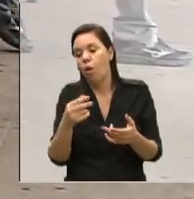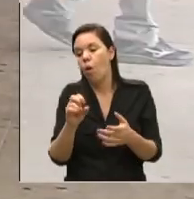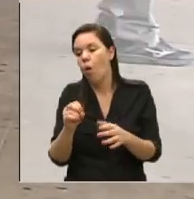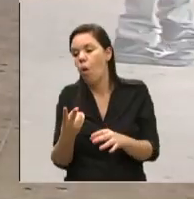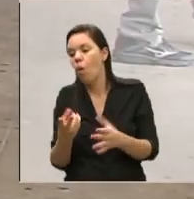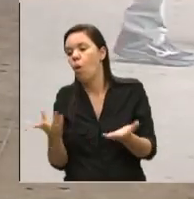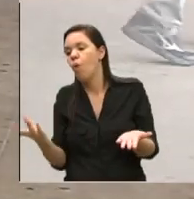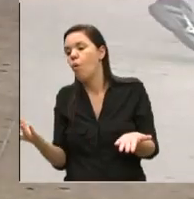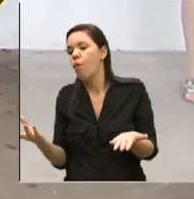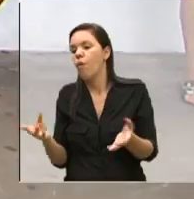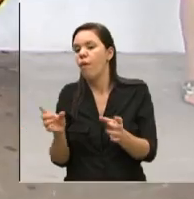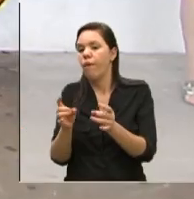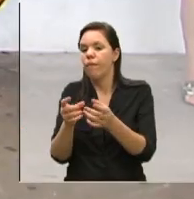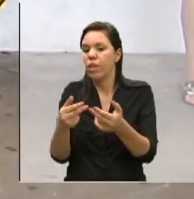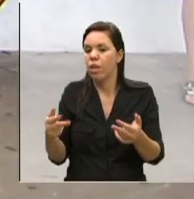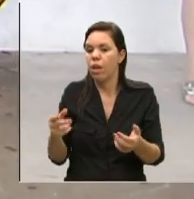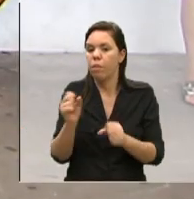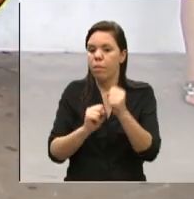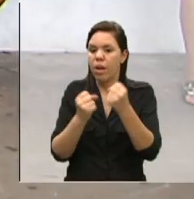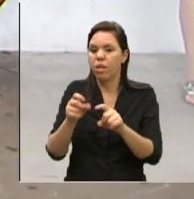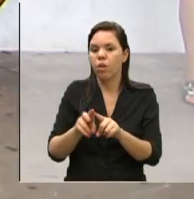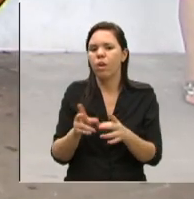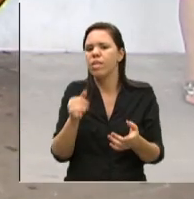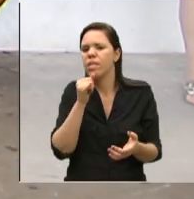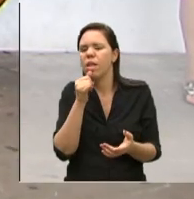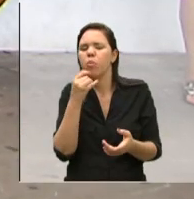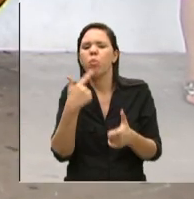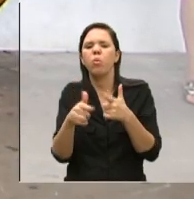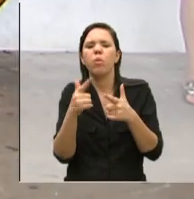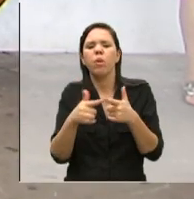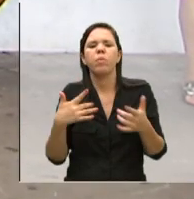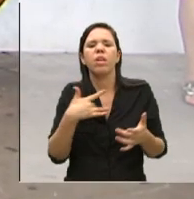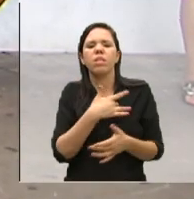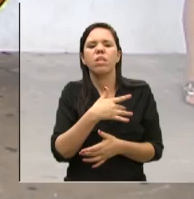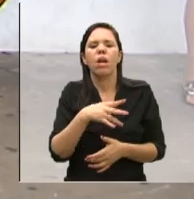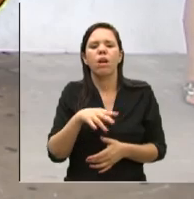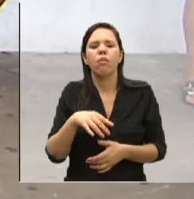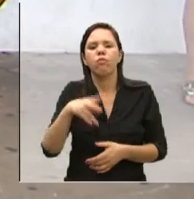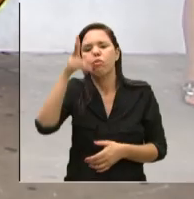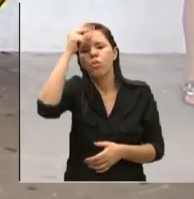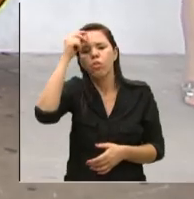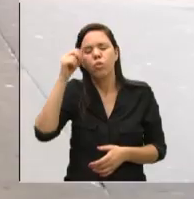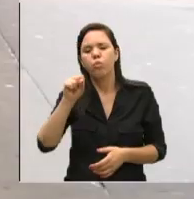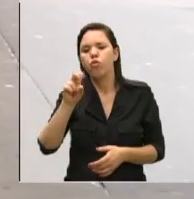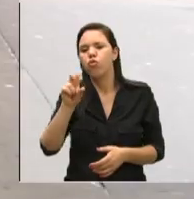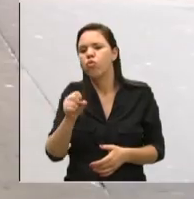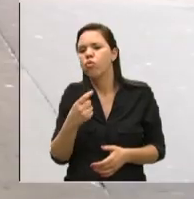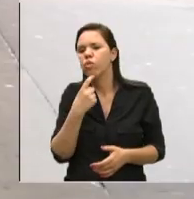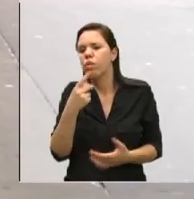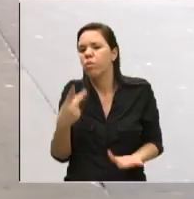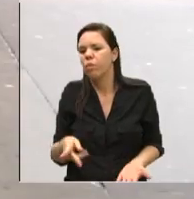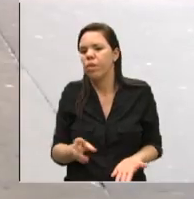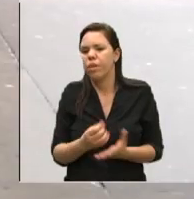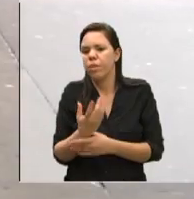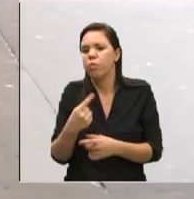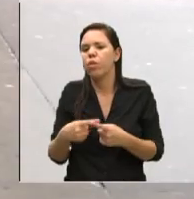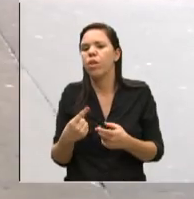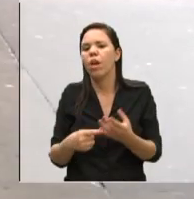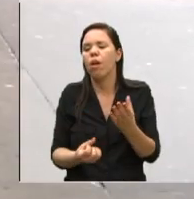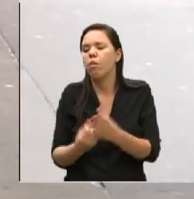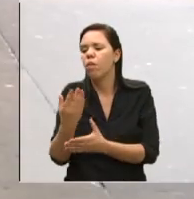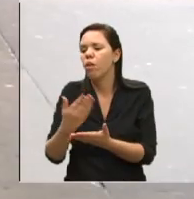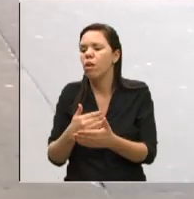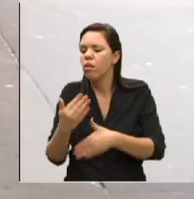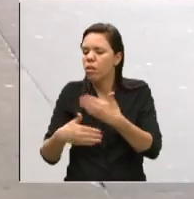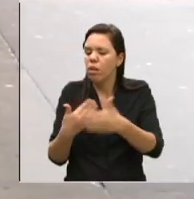crise imensa na saúde pública em Campinas. Eu acredito que a raiz disso é o